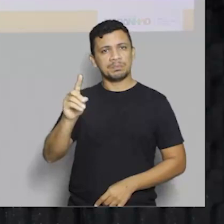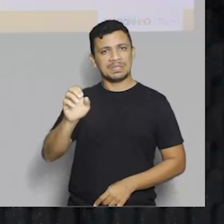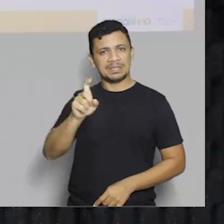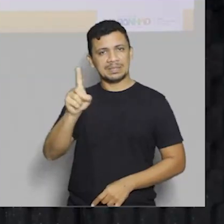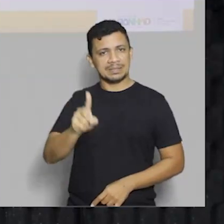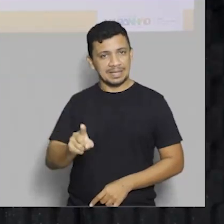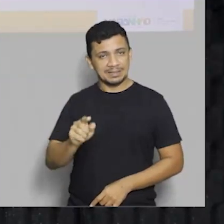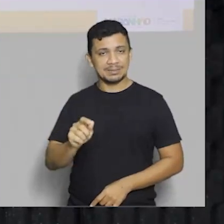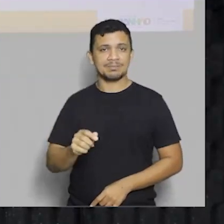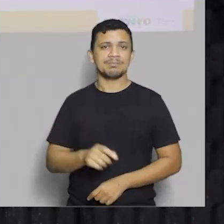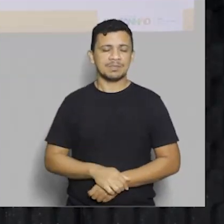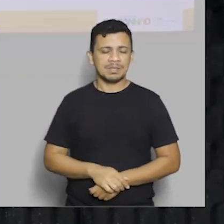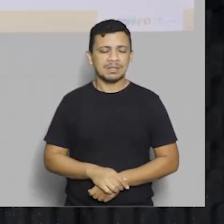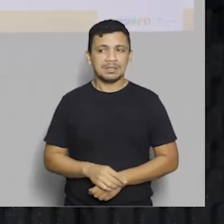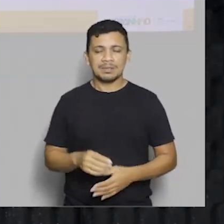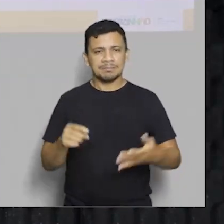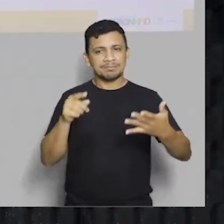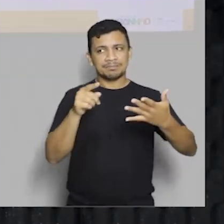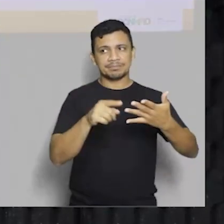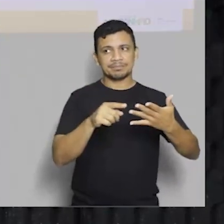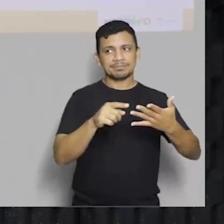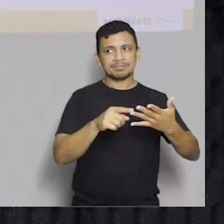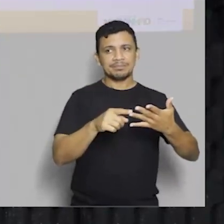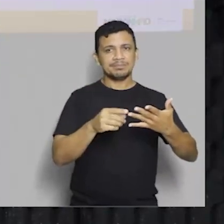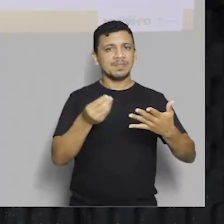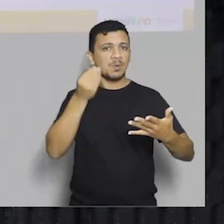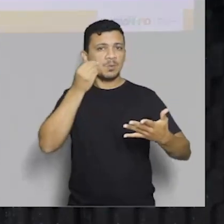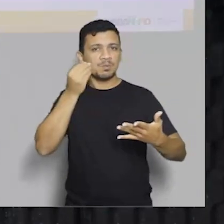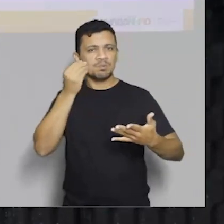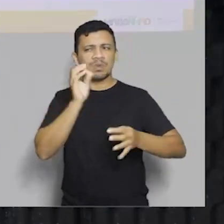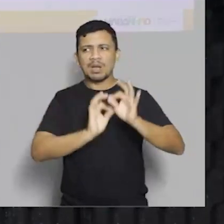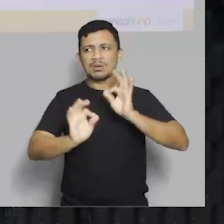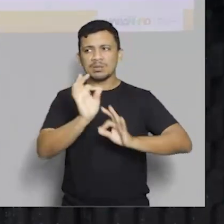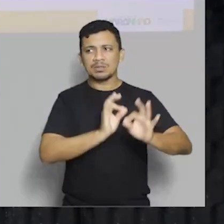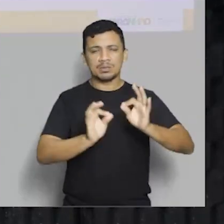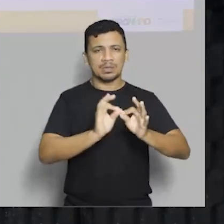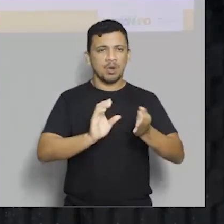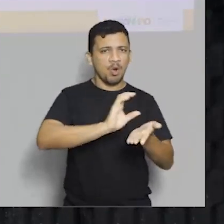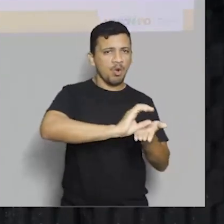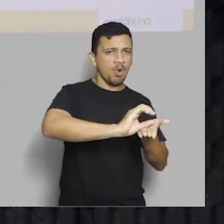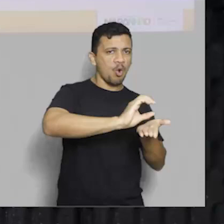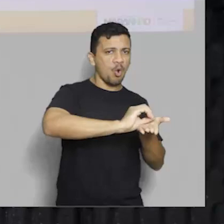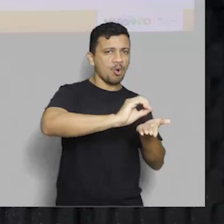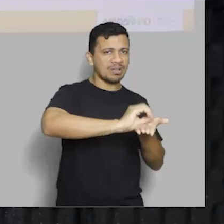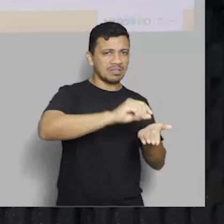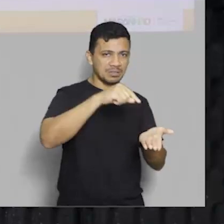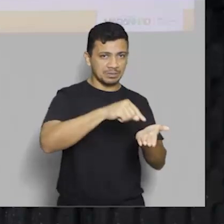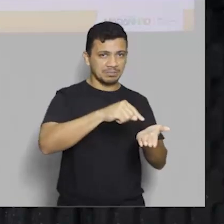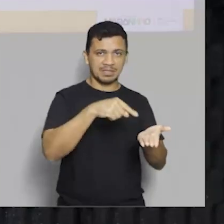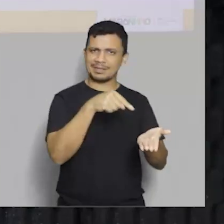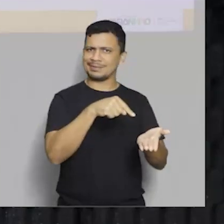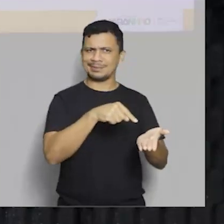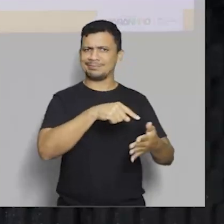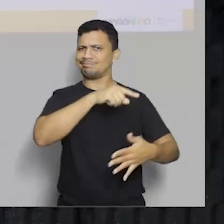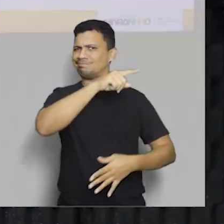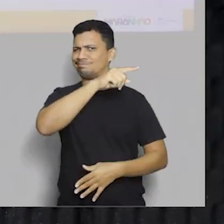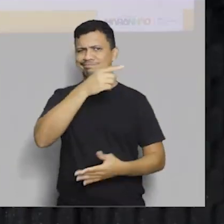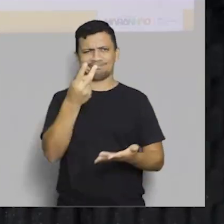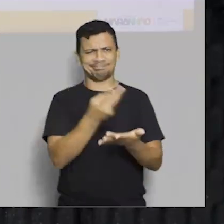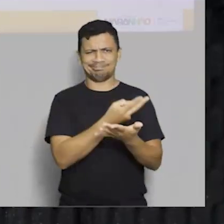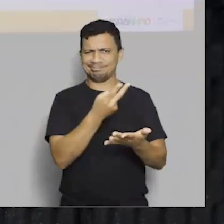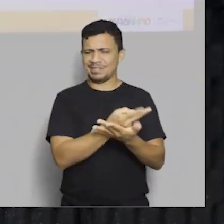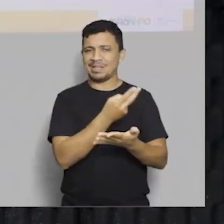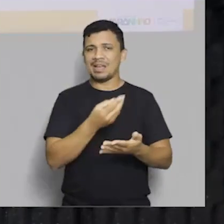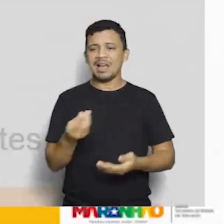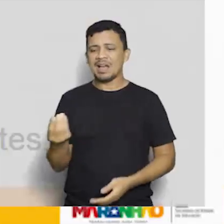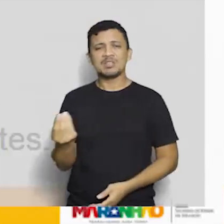D, ensaio da presença de substâncias orgânicas. Isso aqui já está totalmente descartado, porque as duas substâncias,